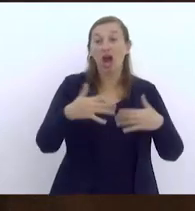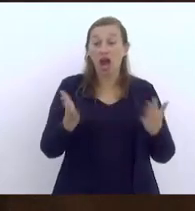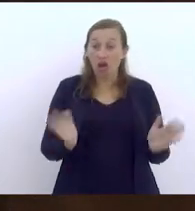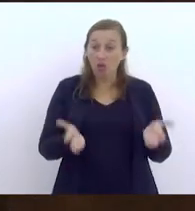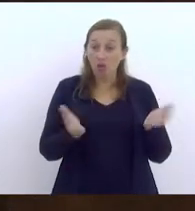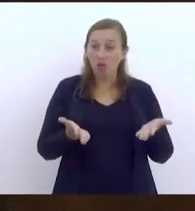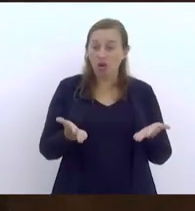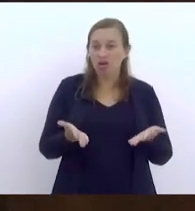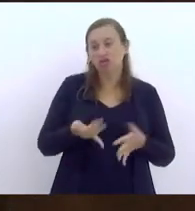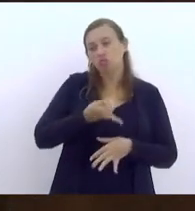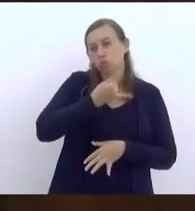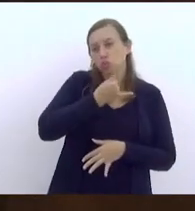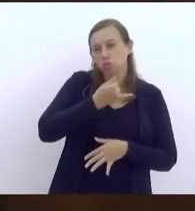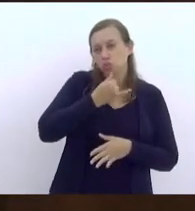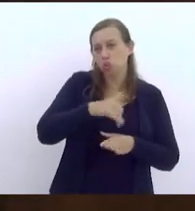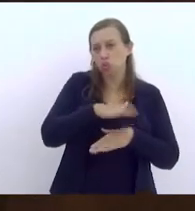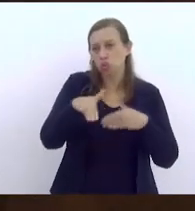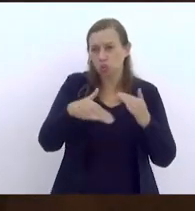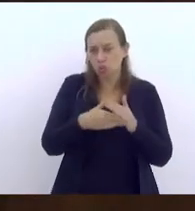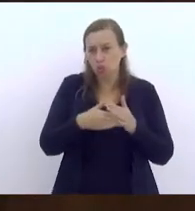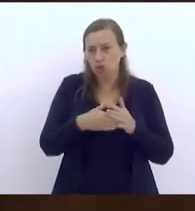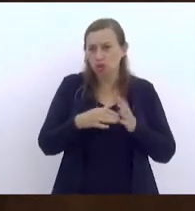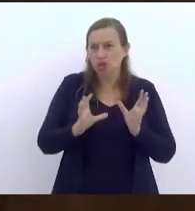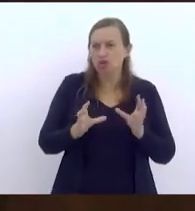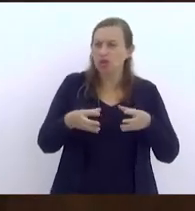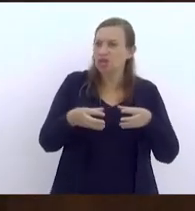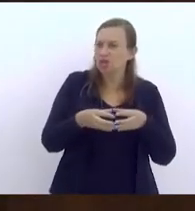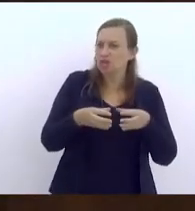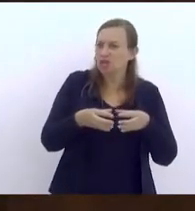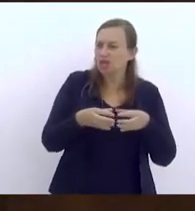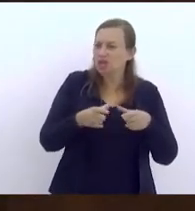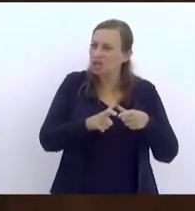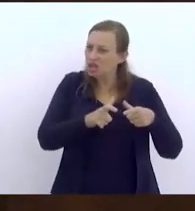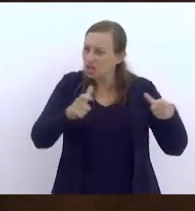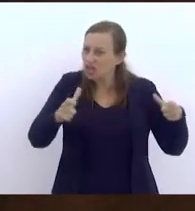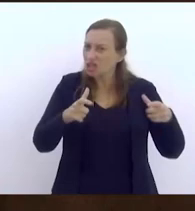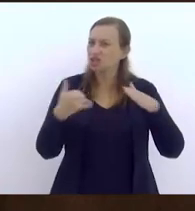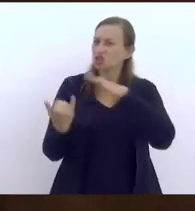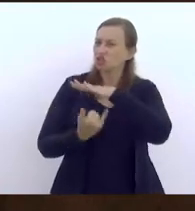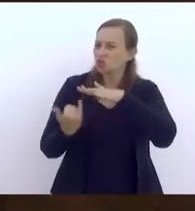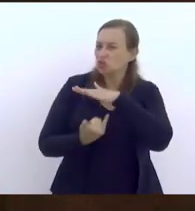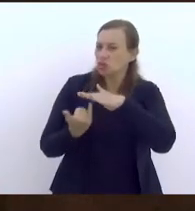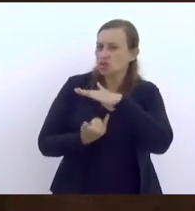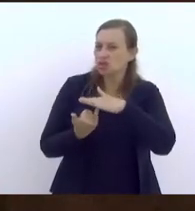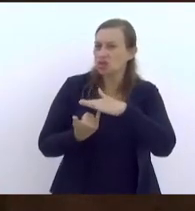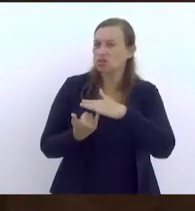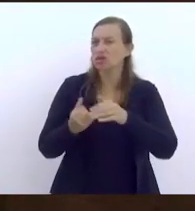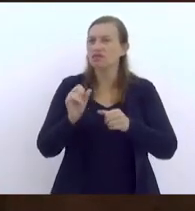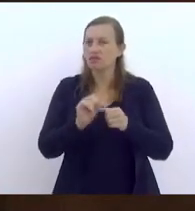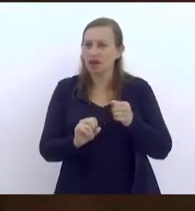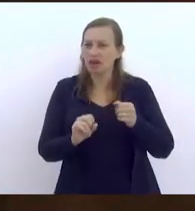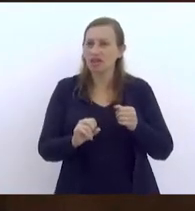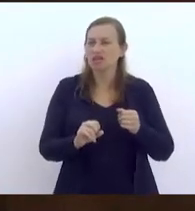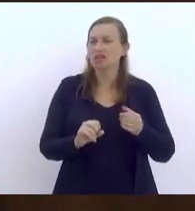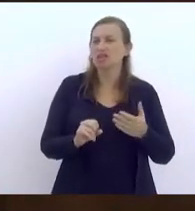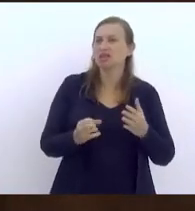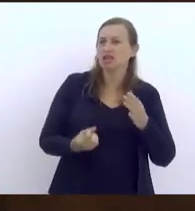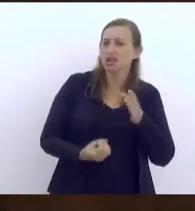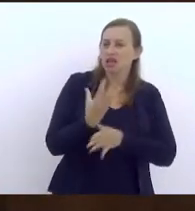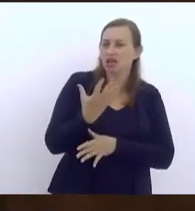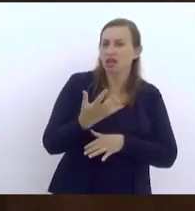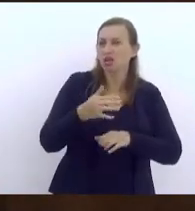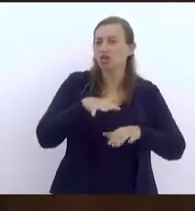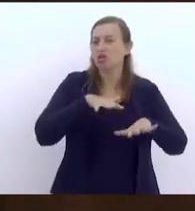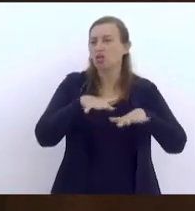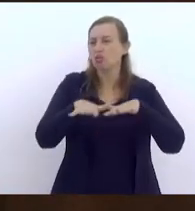todo é que as grandes instituições que fazem e promovem, por exemplo, o movimento,